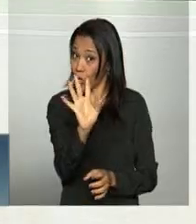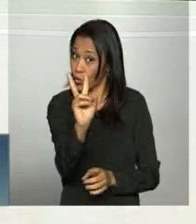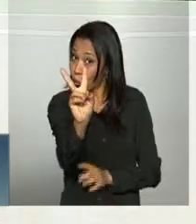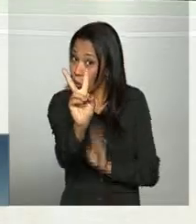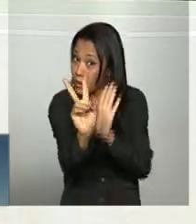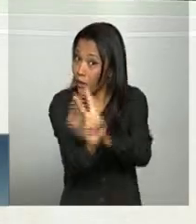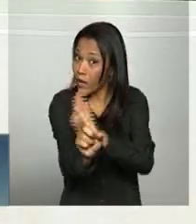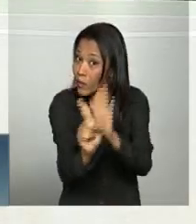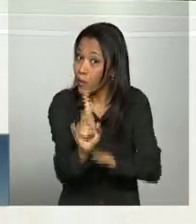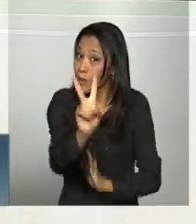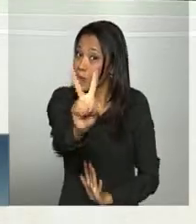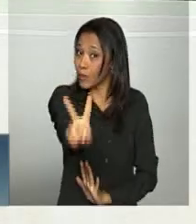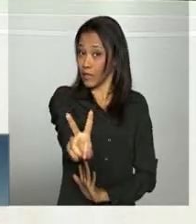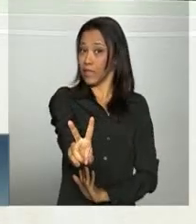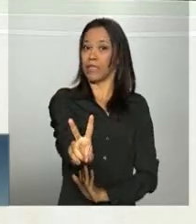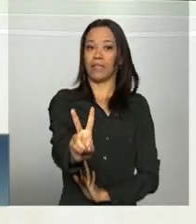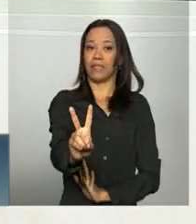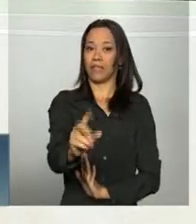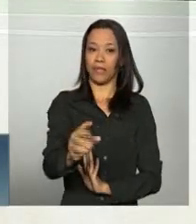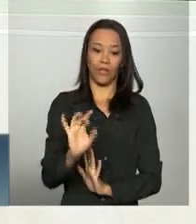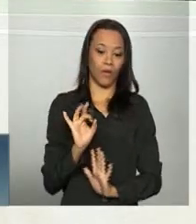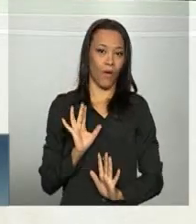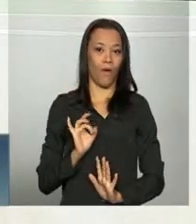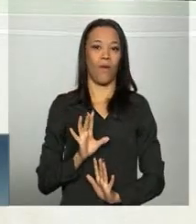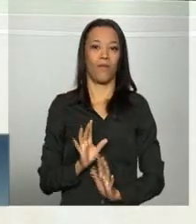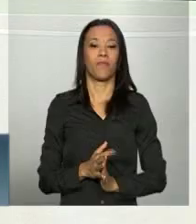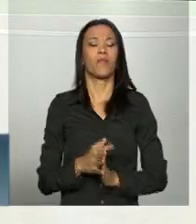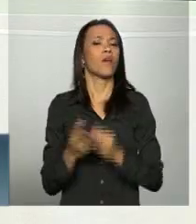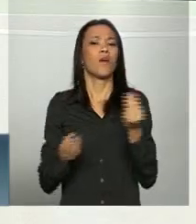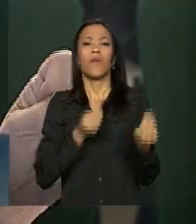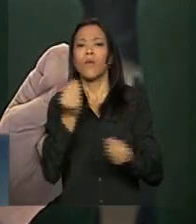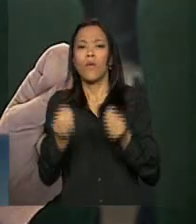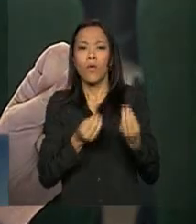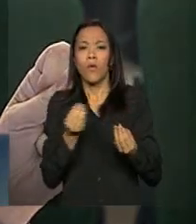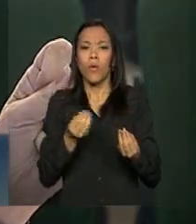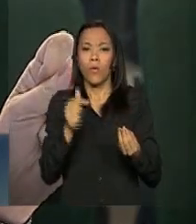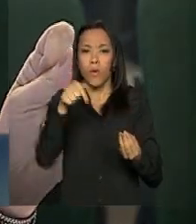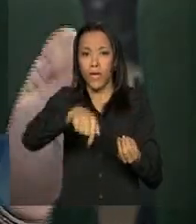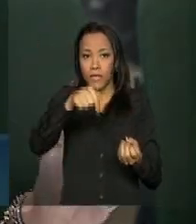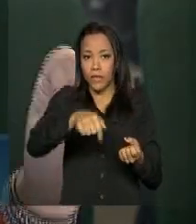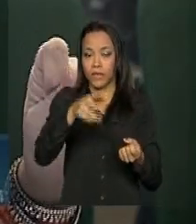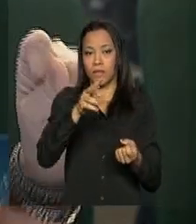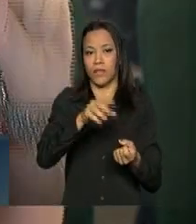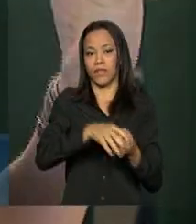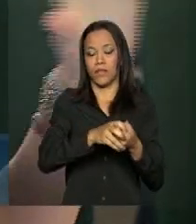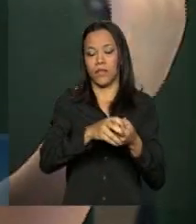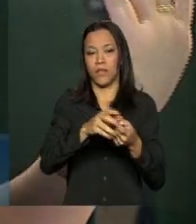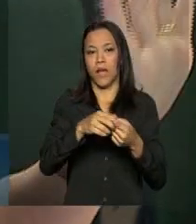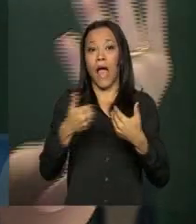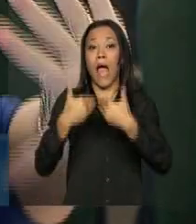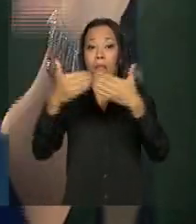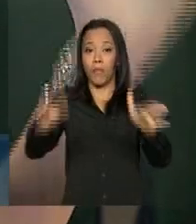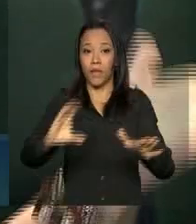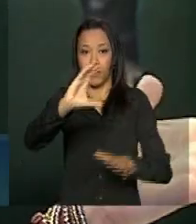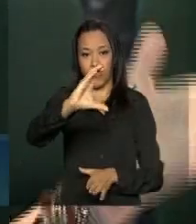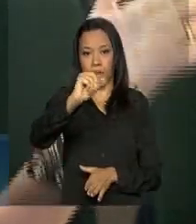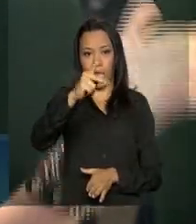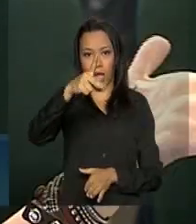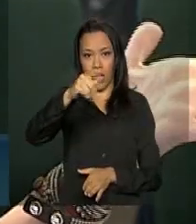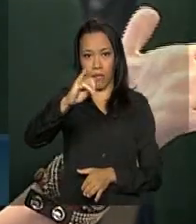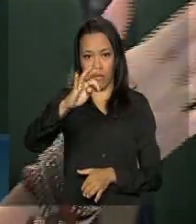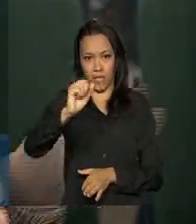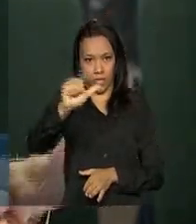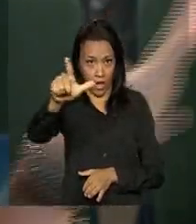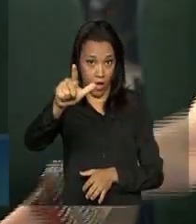perguntas já, hein? Atenção, não sei quem está controlando. Que ajuda isso pode dar para o superávit primário desse ano e... Abrir o capital da Caixa Banco em algum momento é